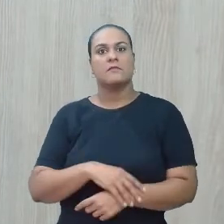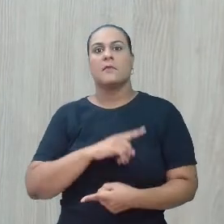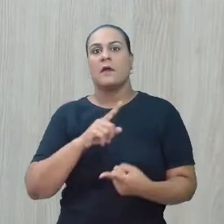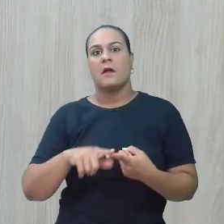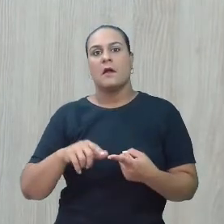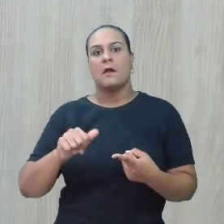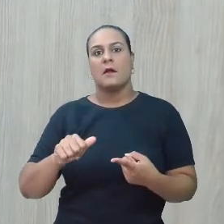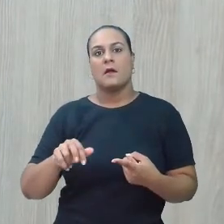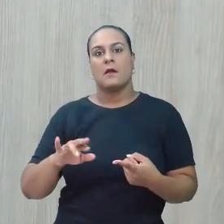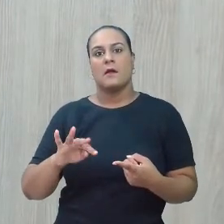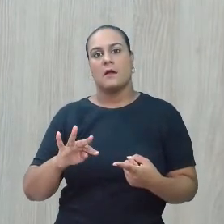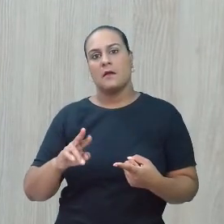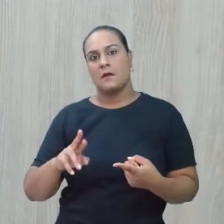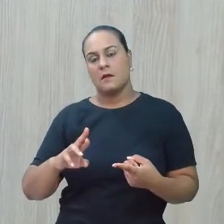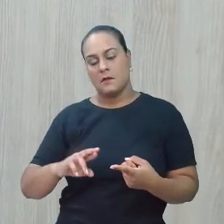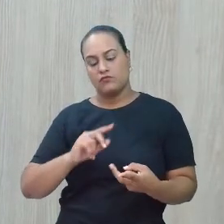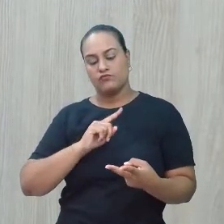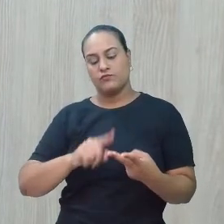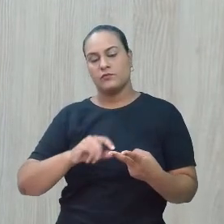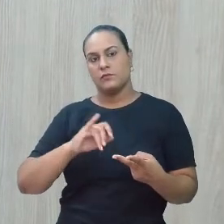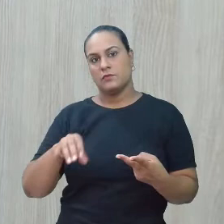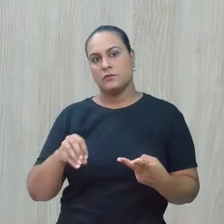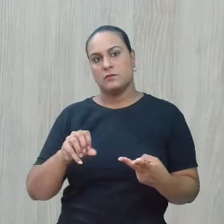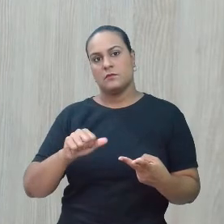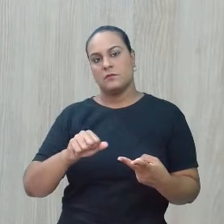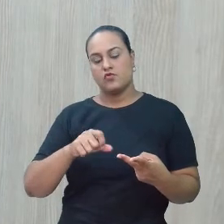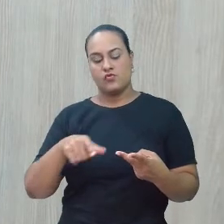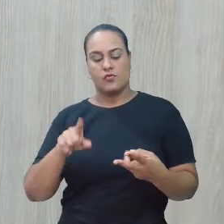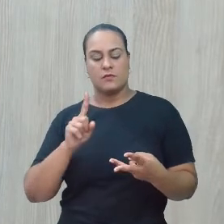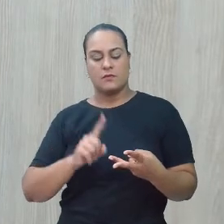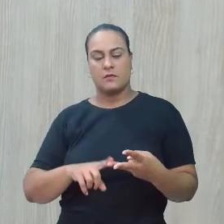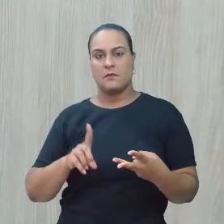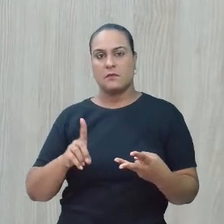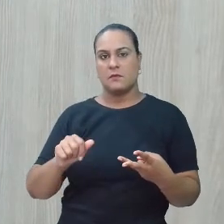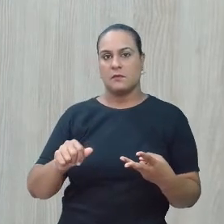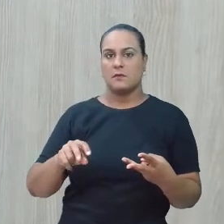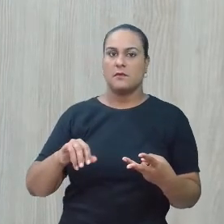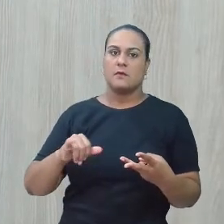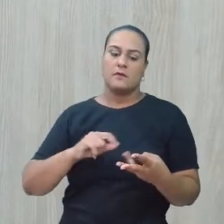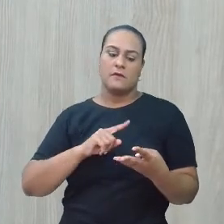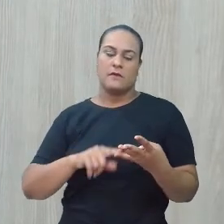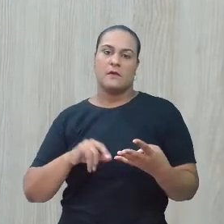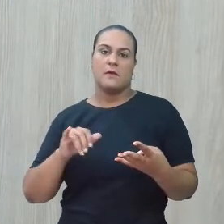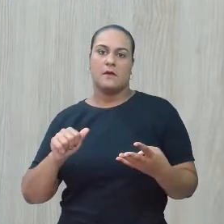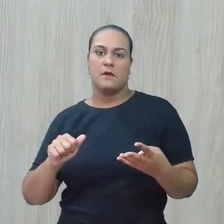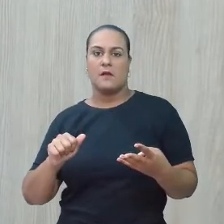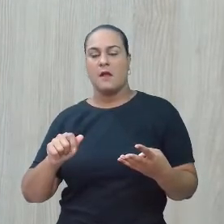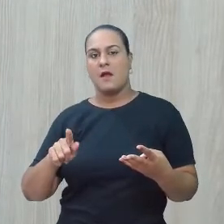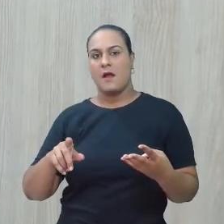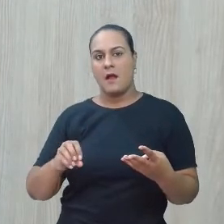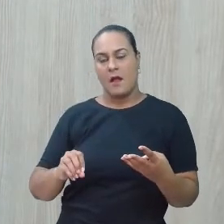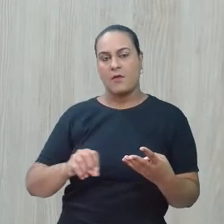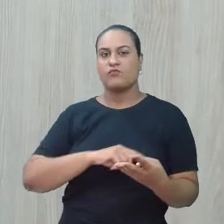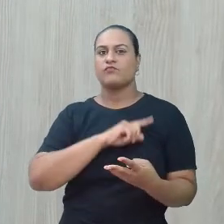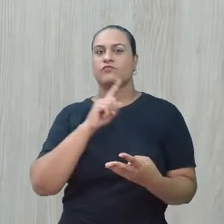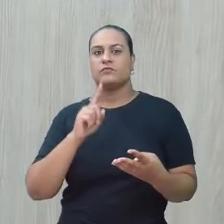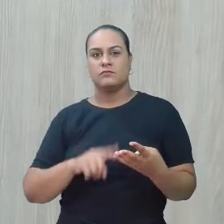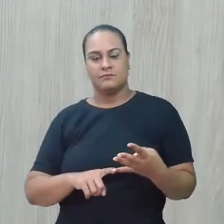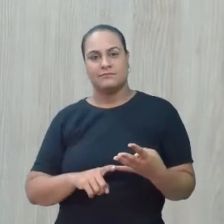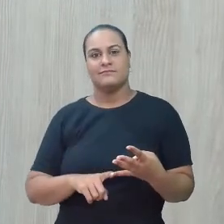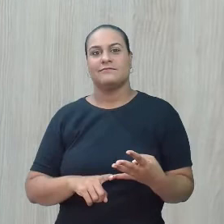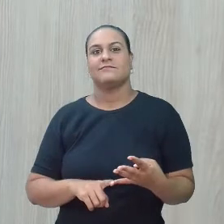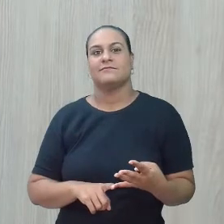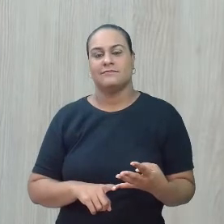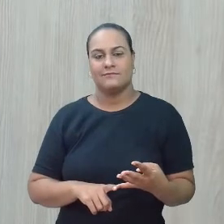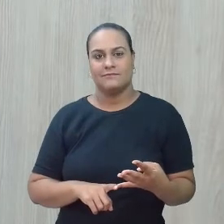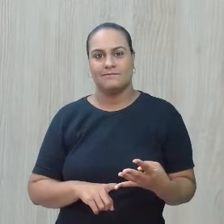Arthur, nós temos João, nós temos Rian, David, Luiz, Iago, Pitágoras, que chegou agora assistindo com a gente. Arthur é da Escola